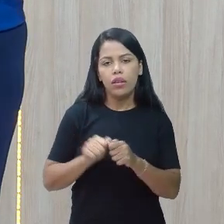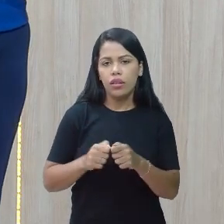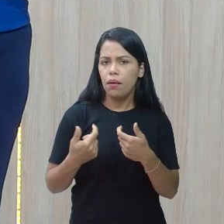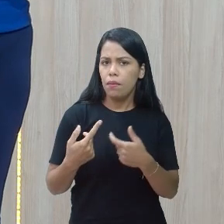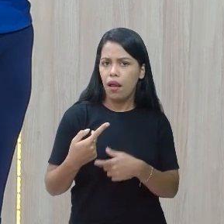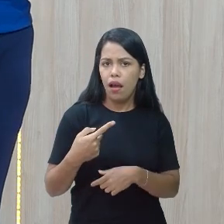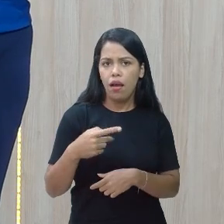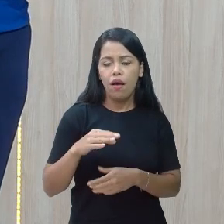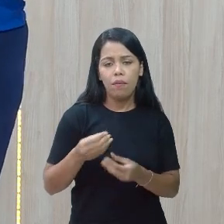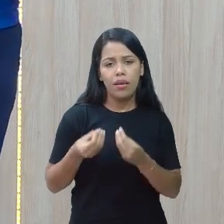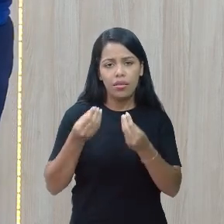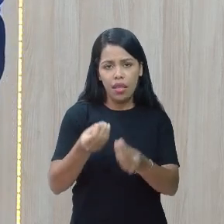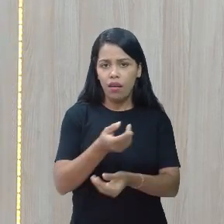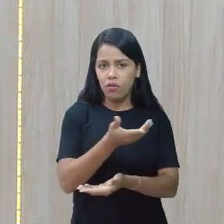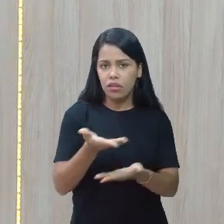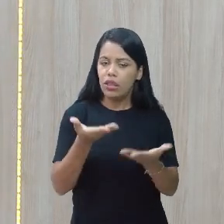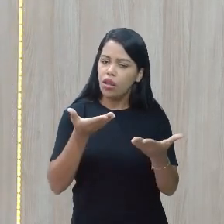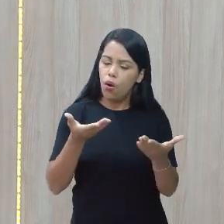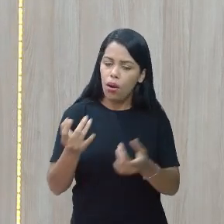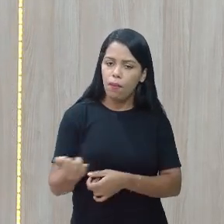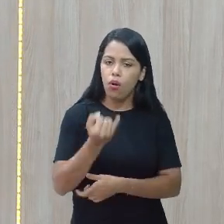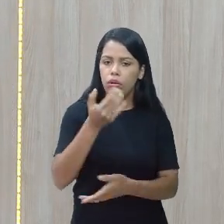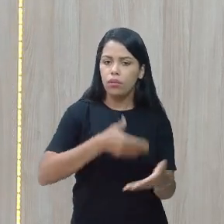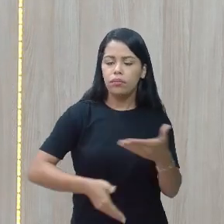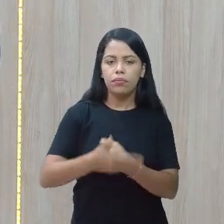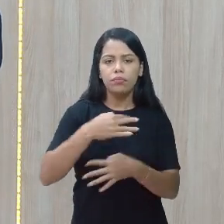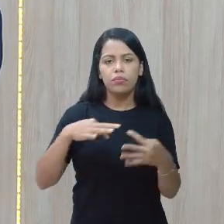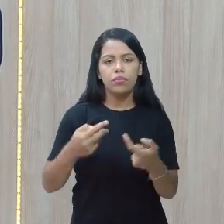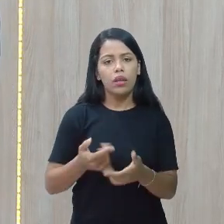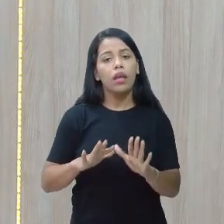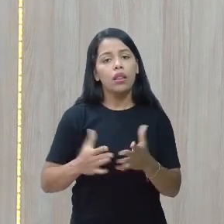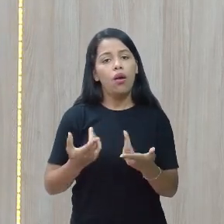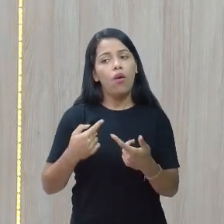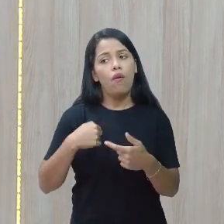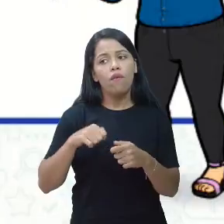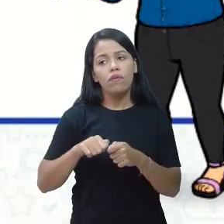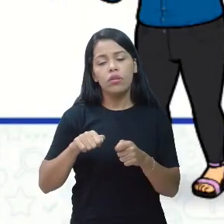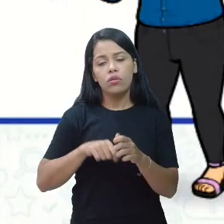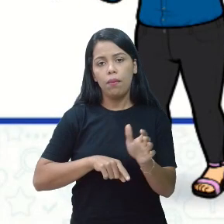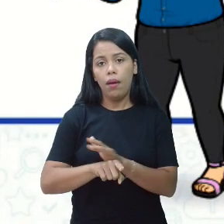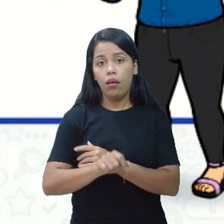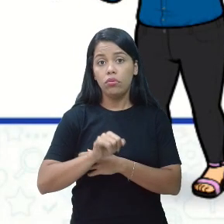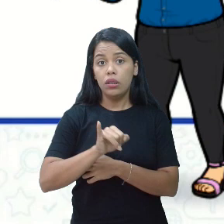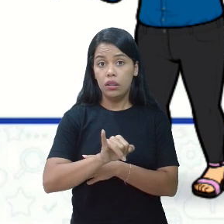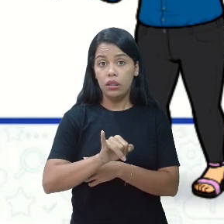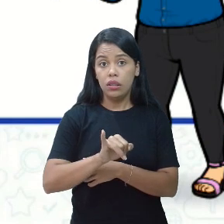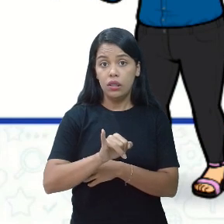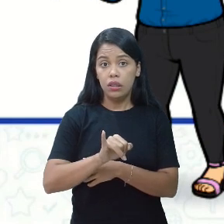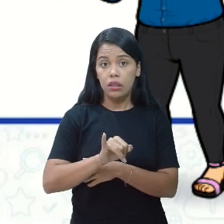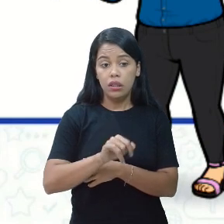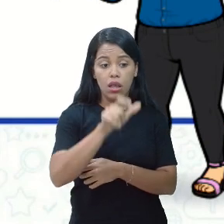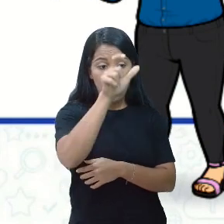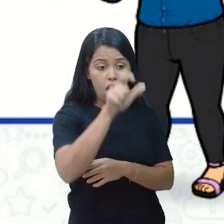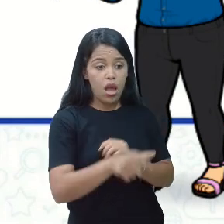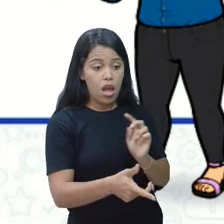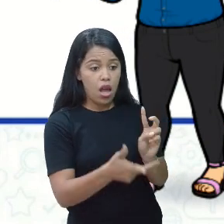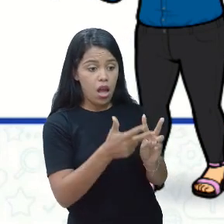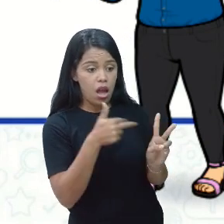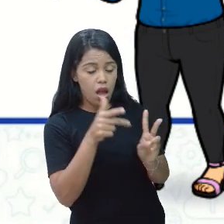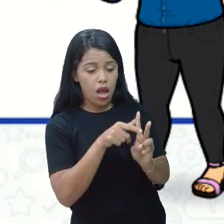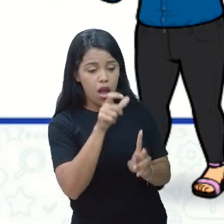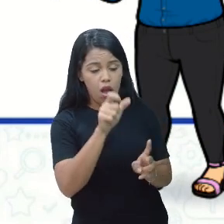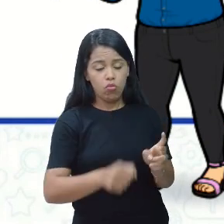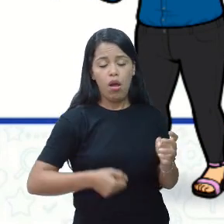importante a participação de vocês. Então, eu fiz uma pergunta. Se um indígena toca violão, ou guitarra,